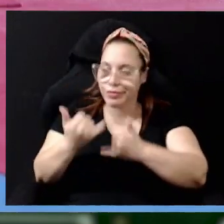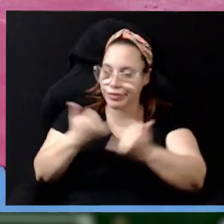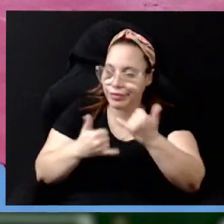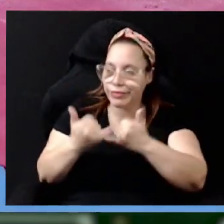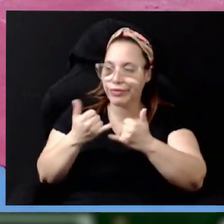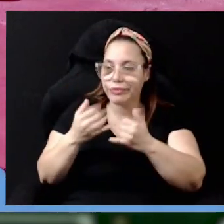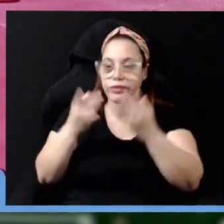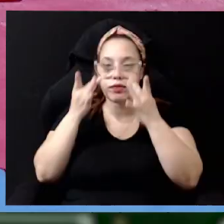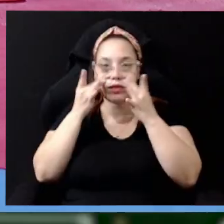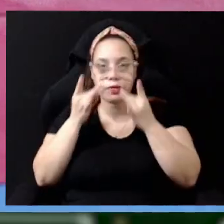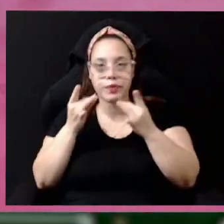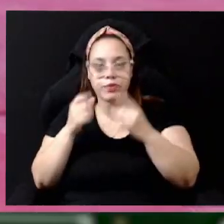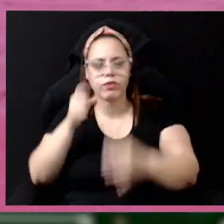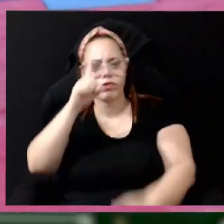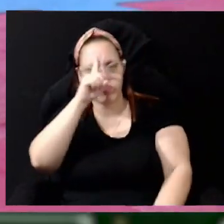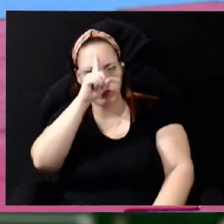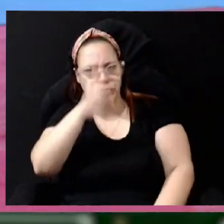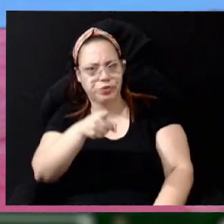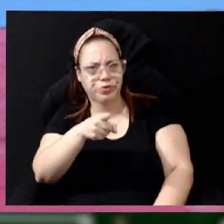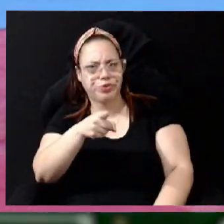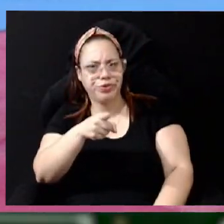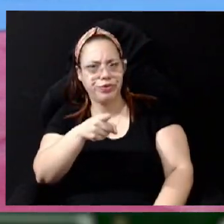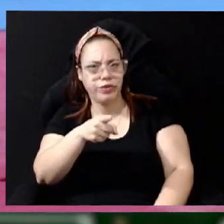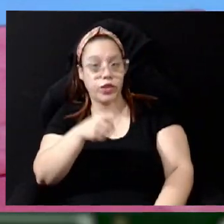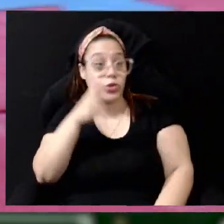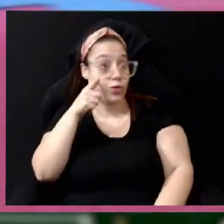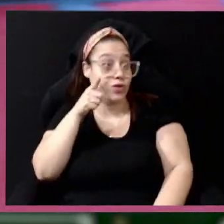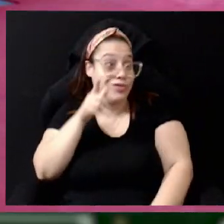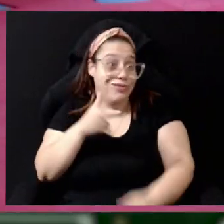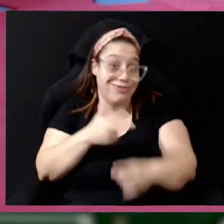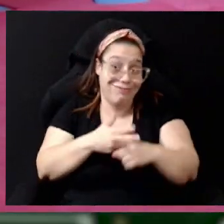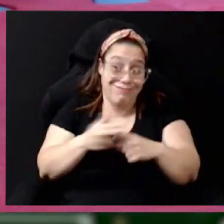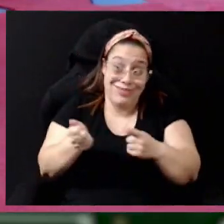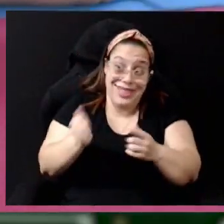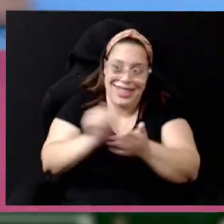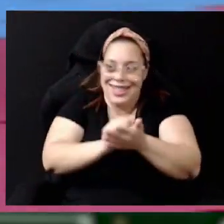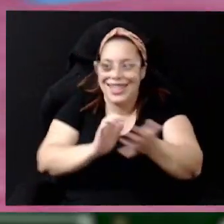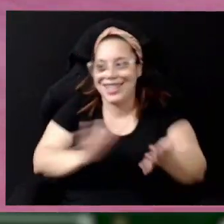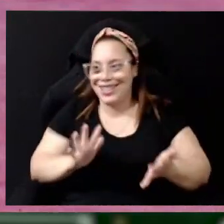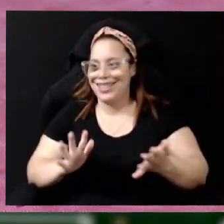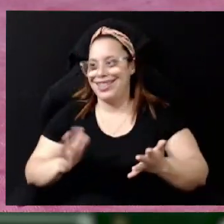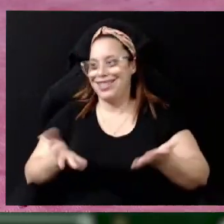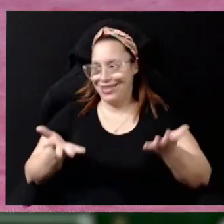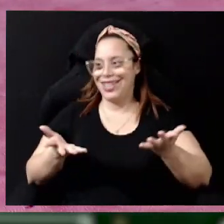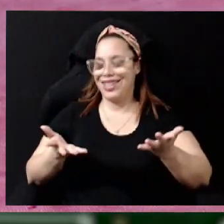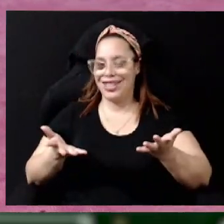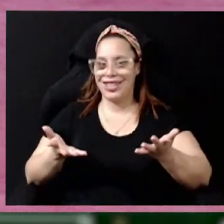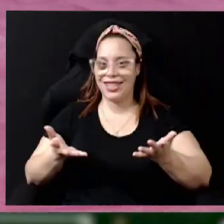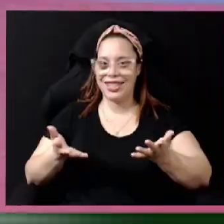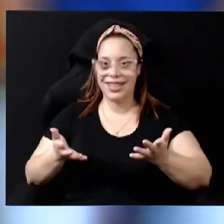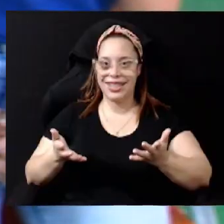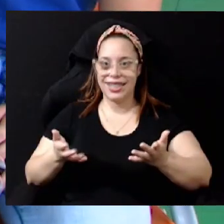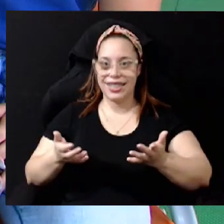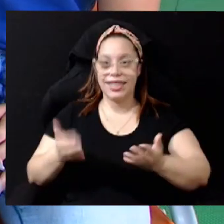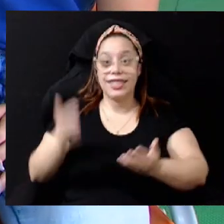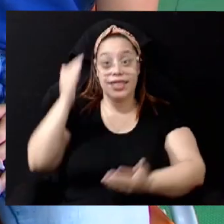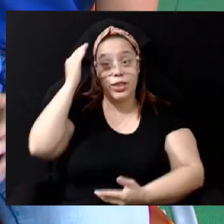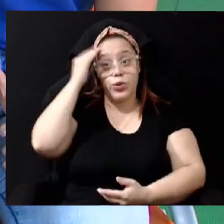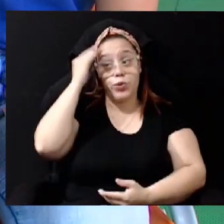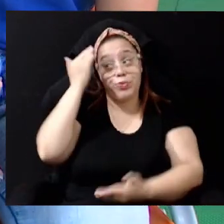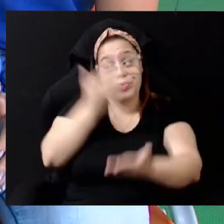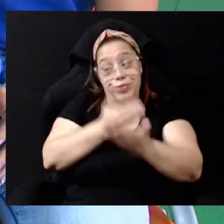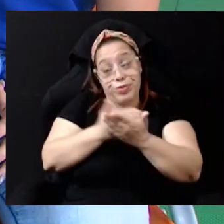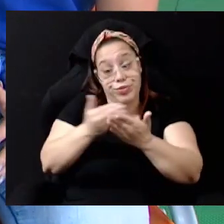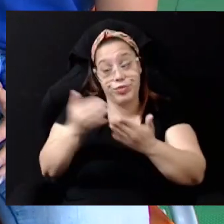da brincadeira. Então o foco, a determinação, todo mundo quer ganhar dentro de uma atividade de educação física. Então eles